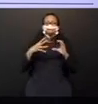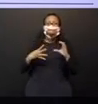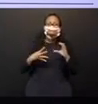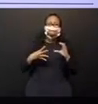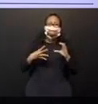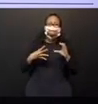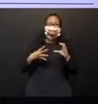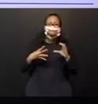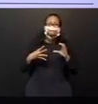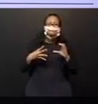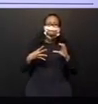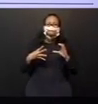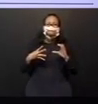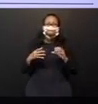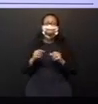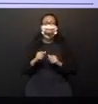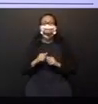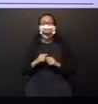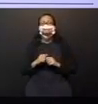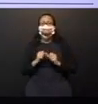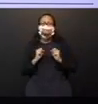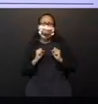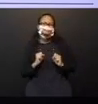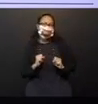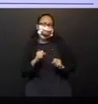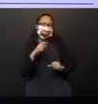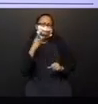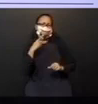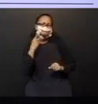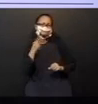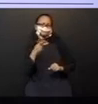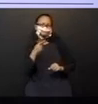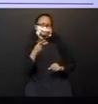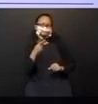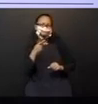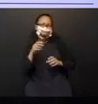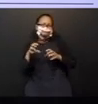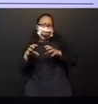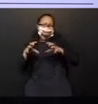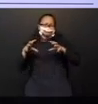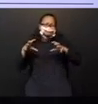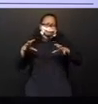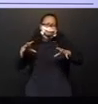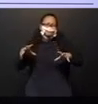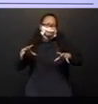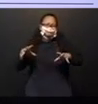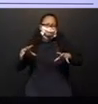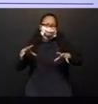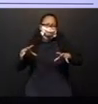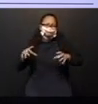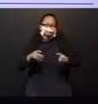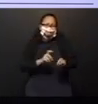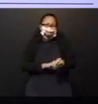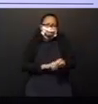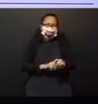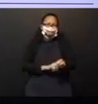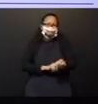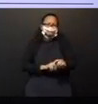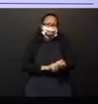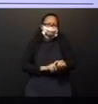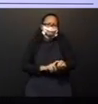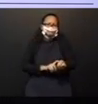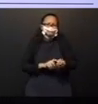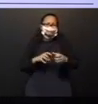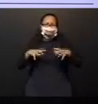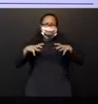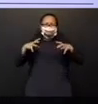monstro? Eu posso dizer que ele era um monstro feroz, um monstro furioso, um